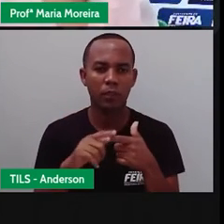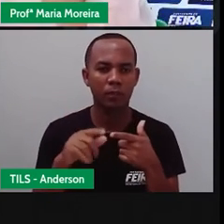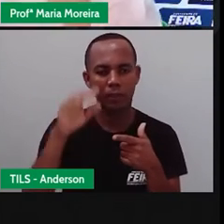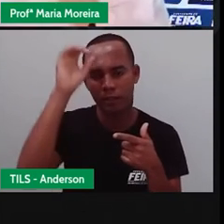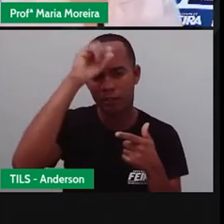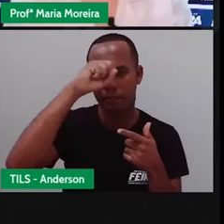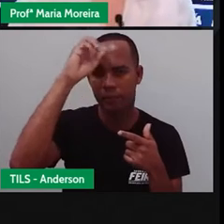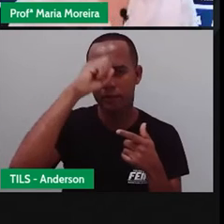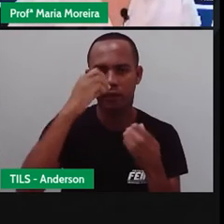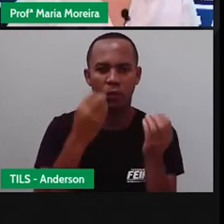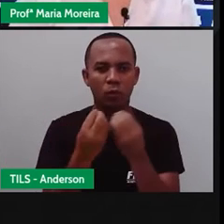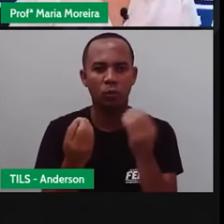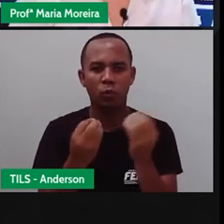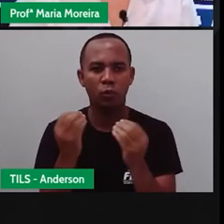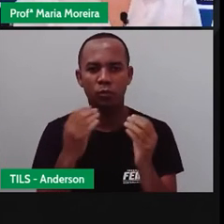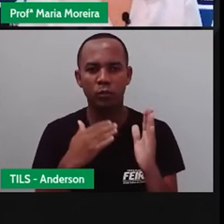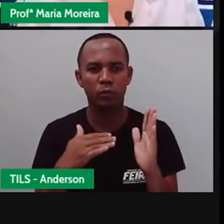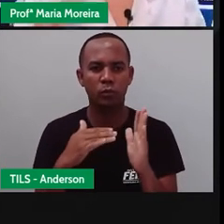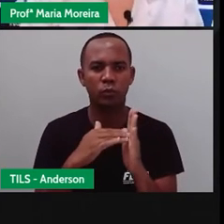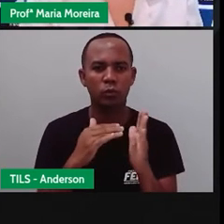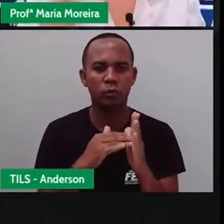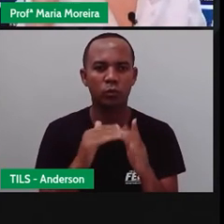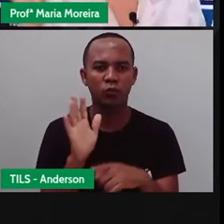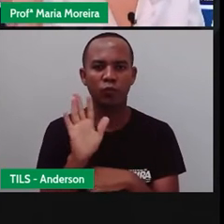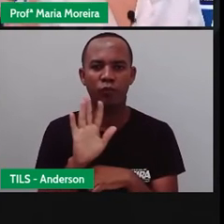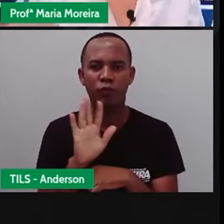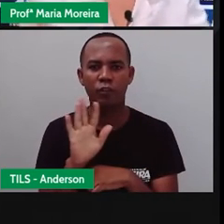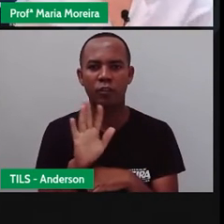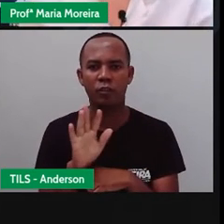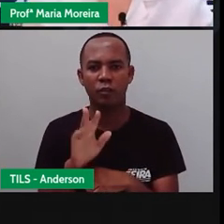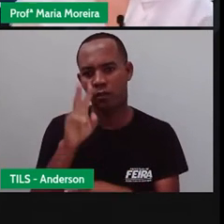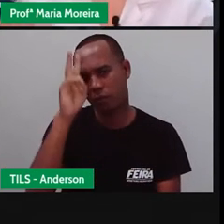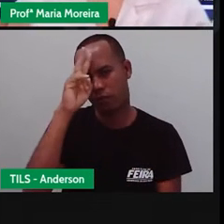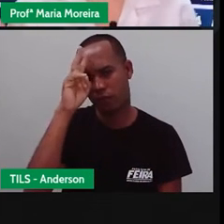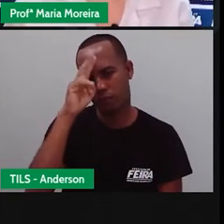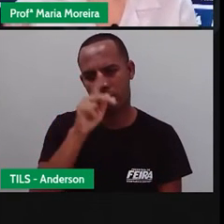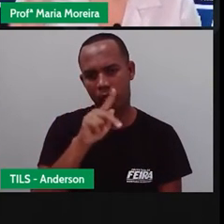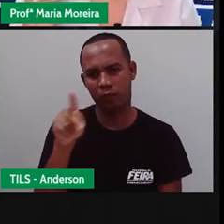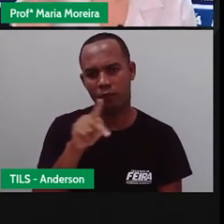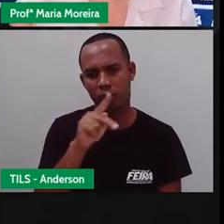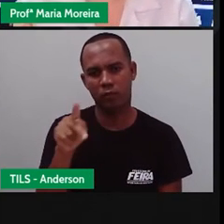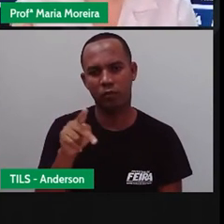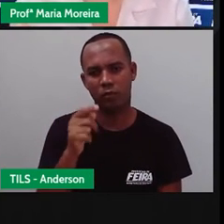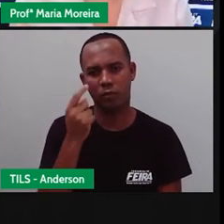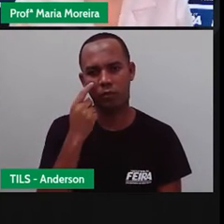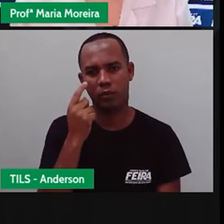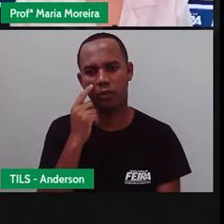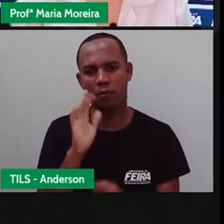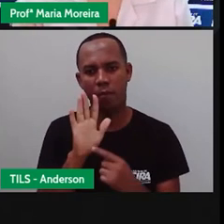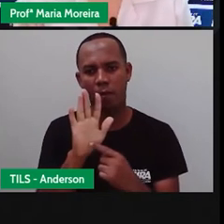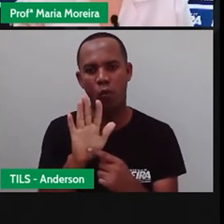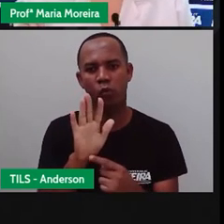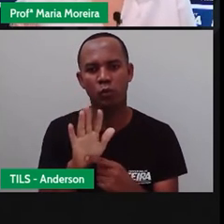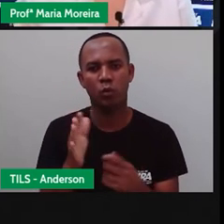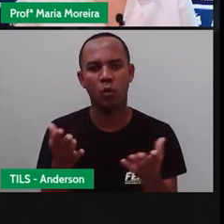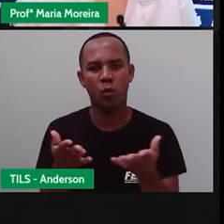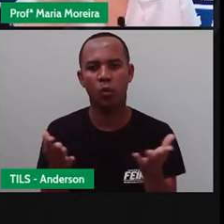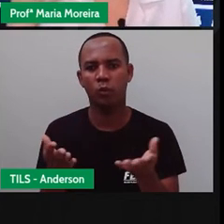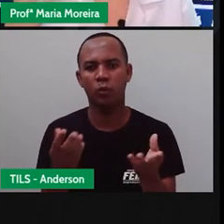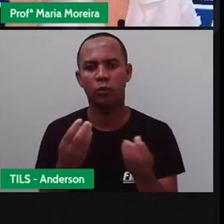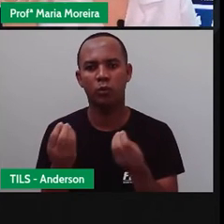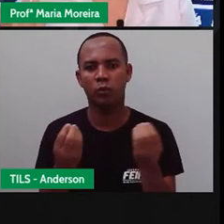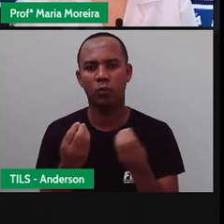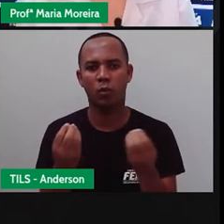exercitar né tudo isso aí que vocês viram no vídeo mas que a planta me lembra lá no nosso quadro da Nasa ele vai aparecer aqui hoje também tá